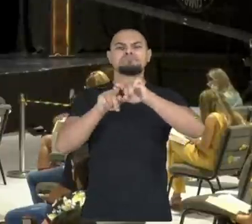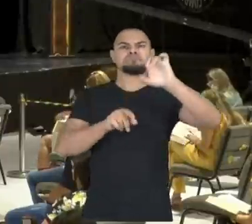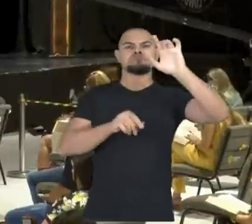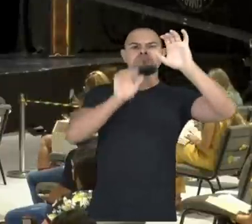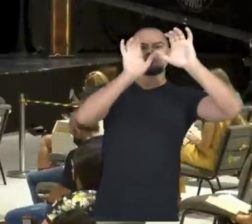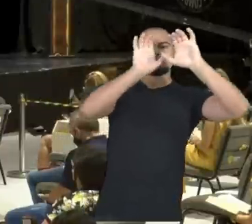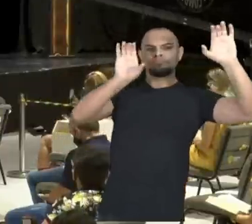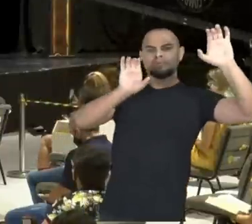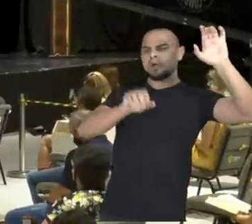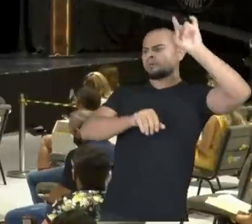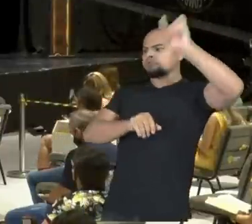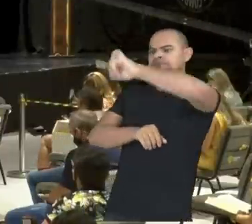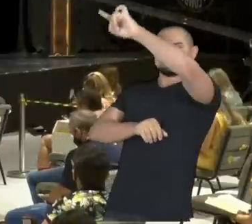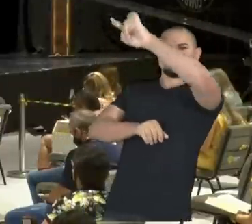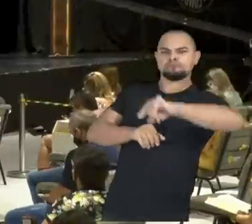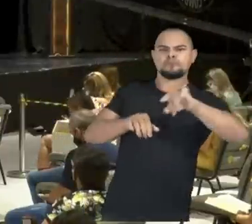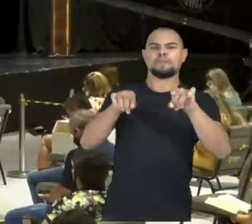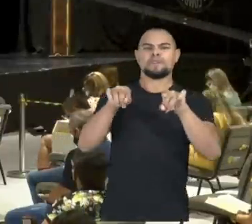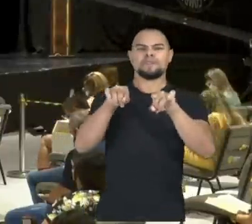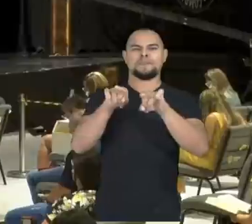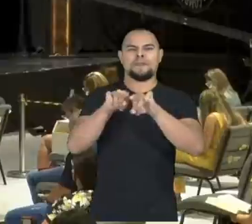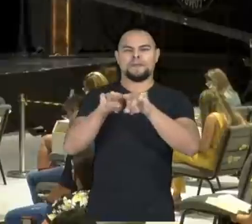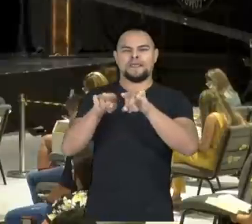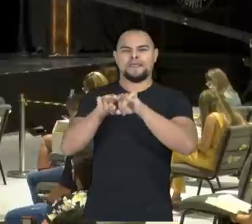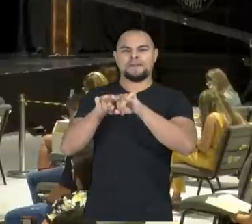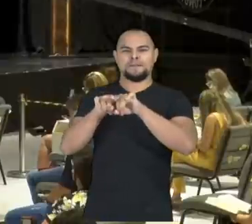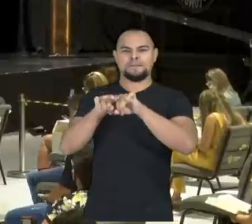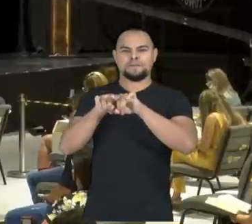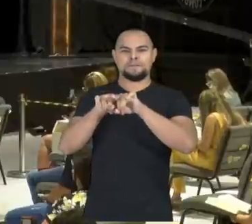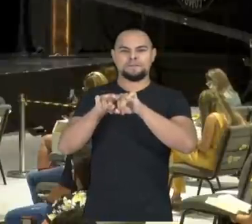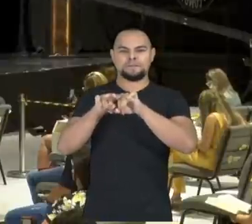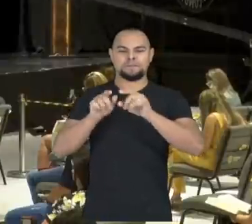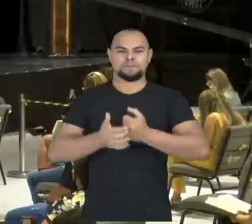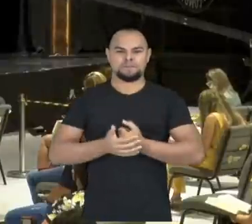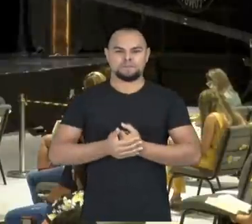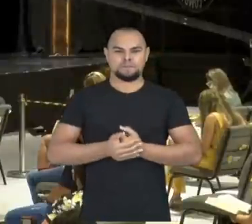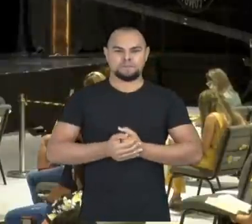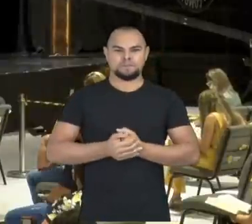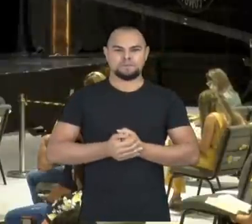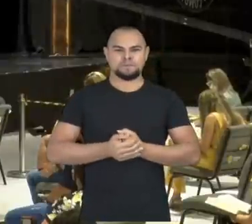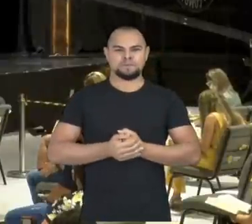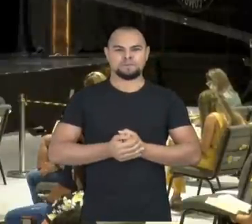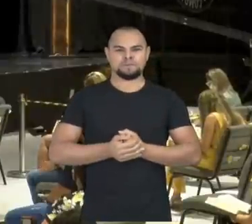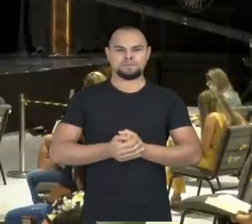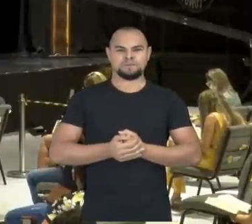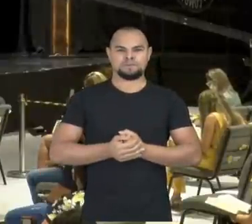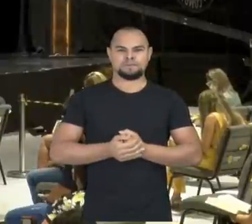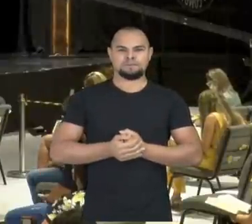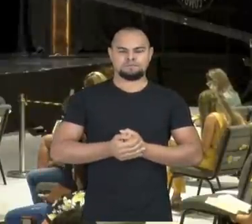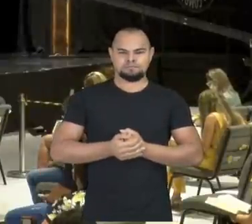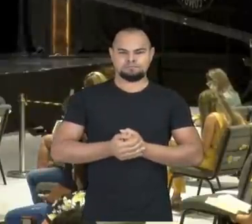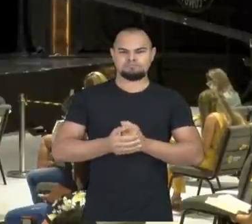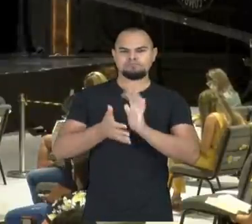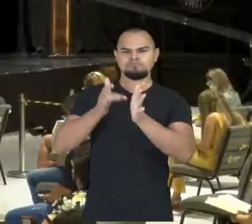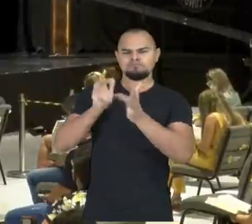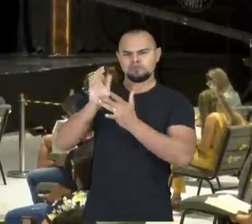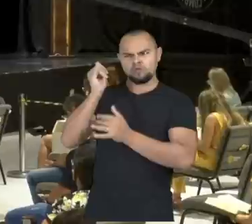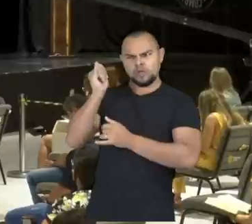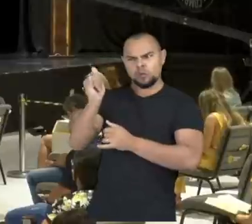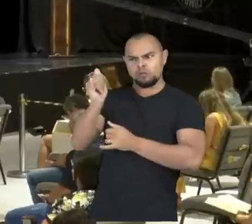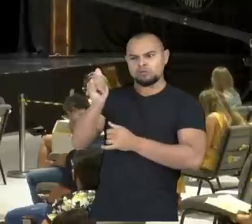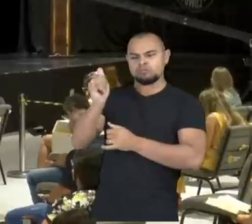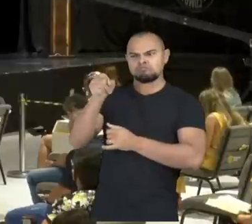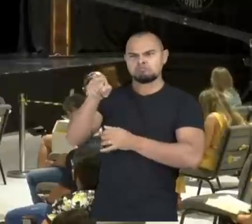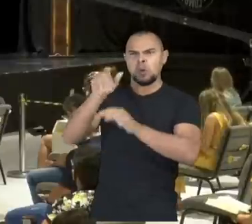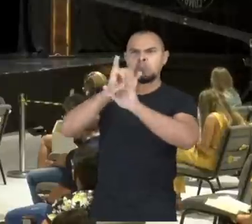sido desligado nos céus. Então advertiu aos seus discípulos